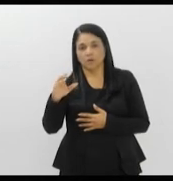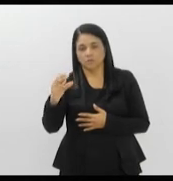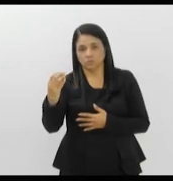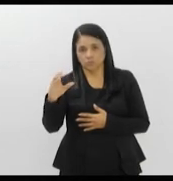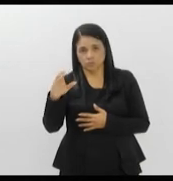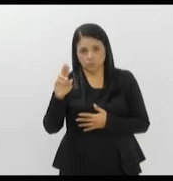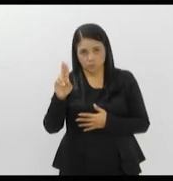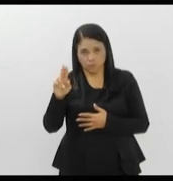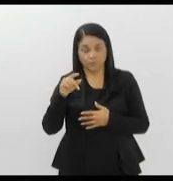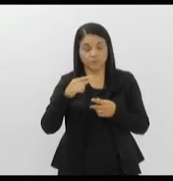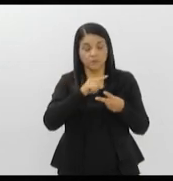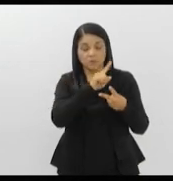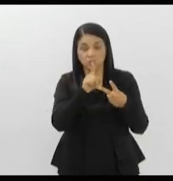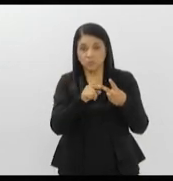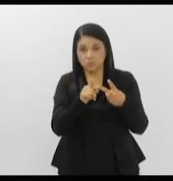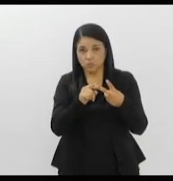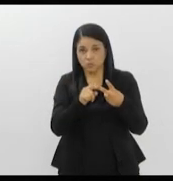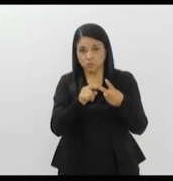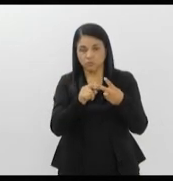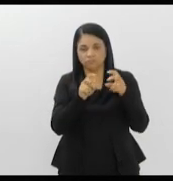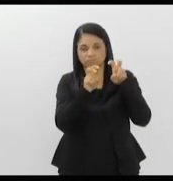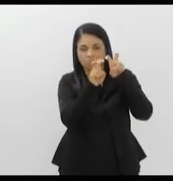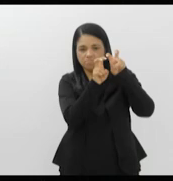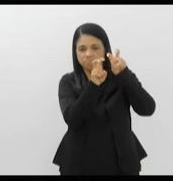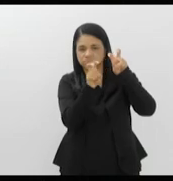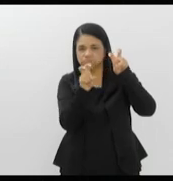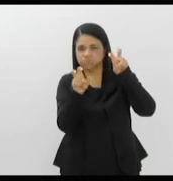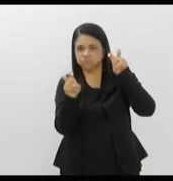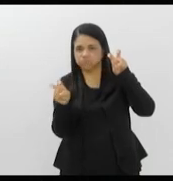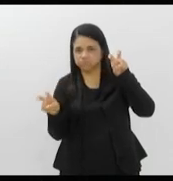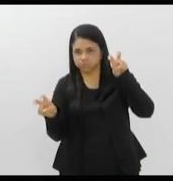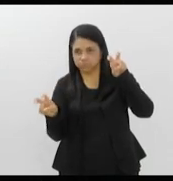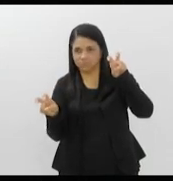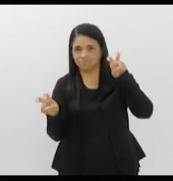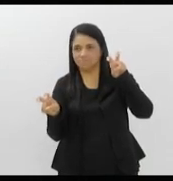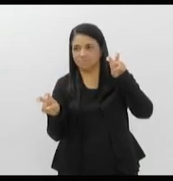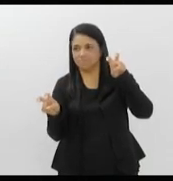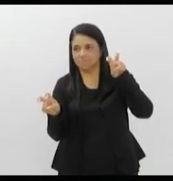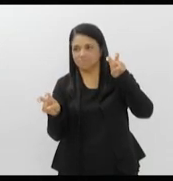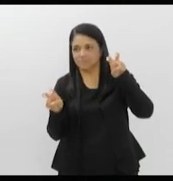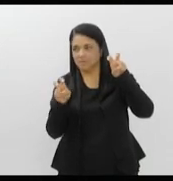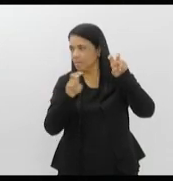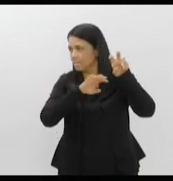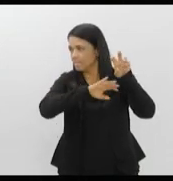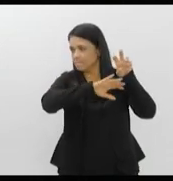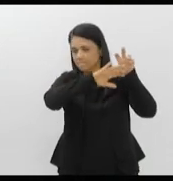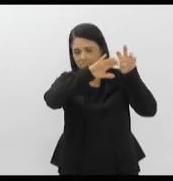Corcovado. O que eu acho uma notícia